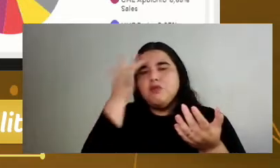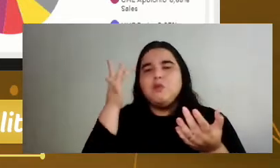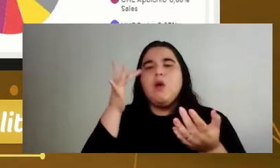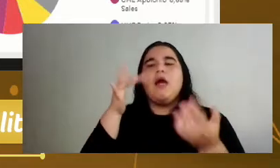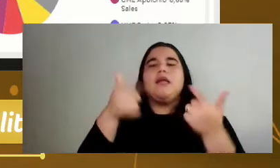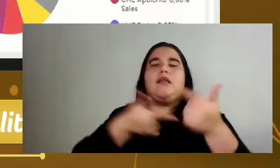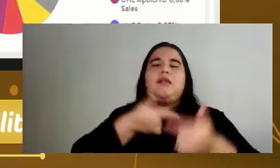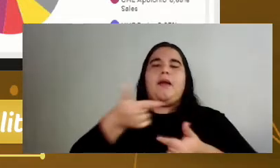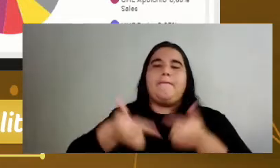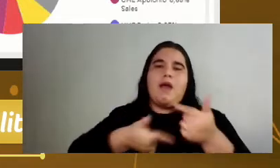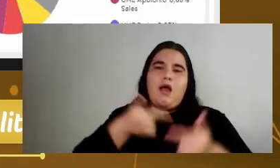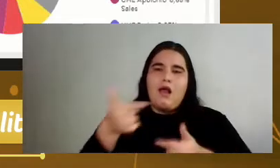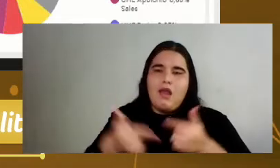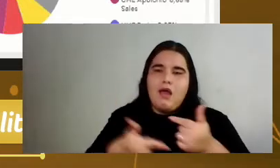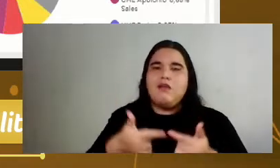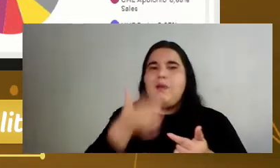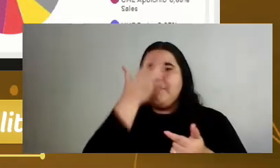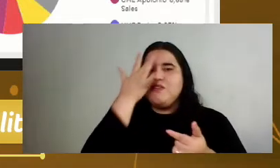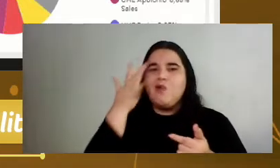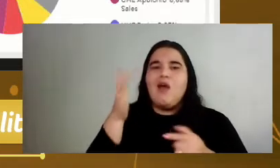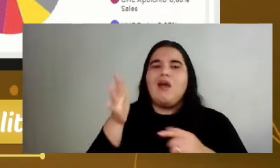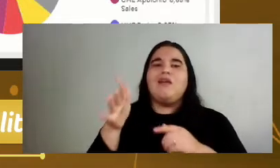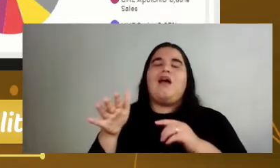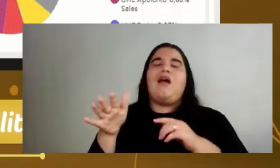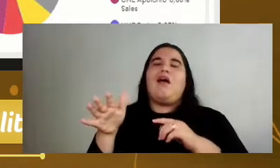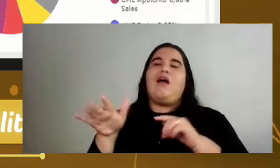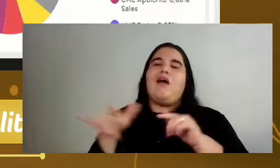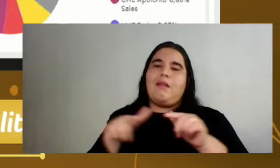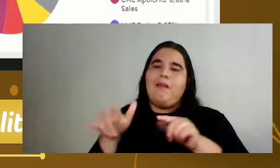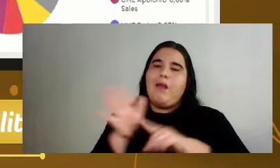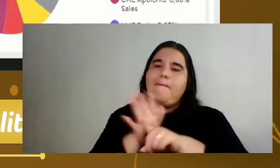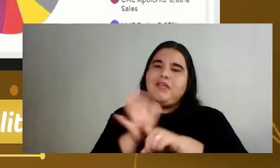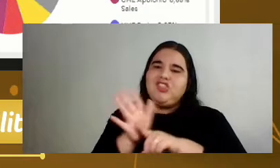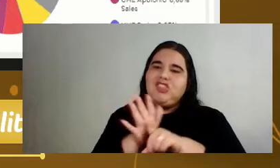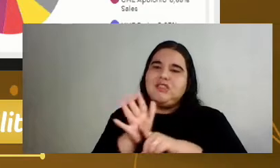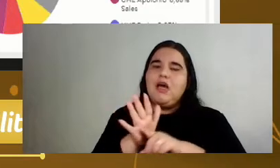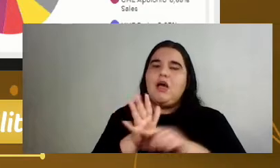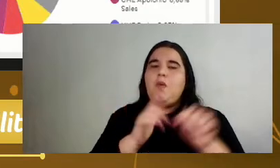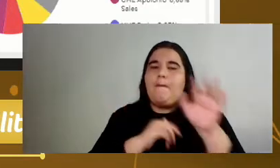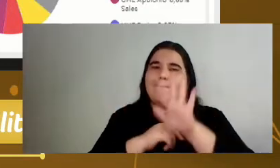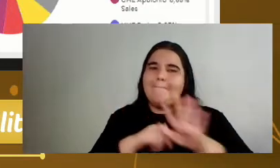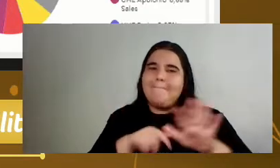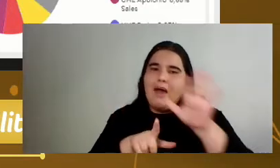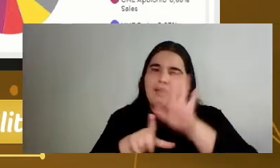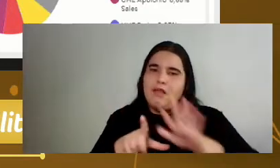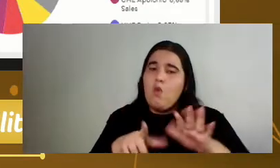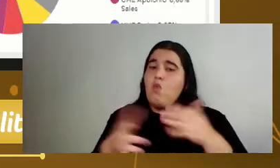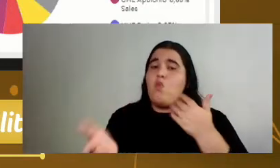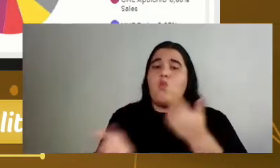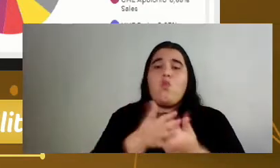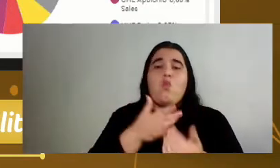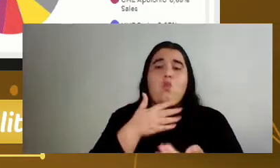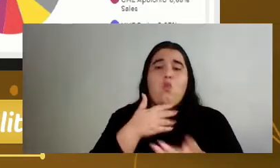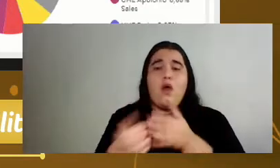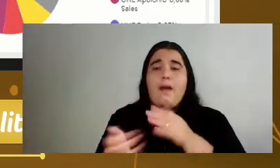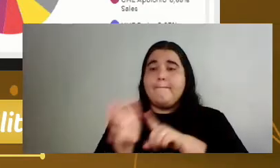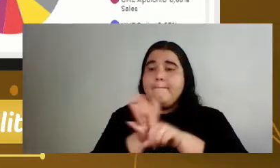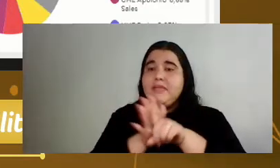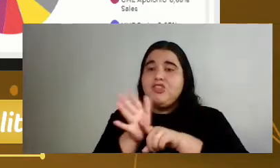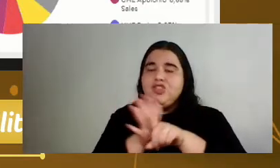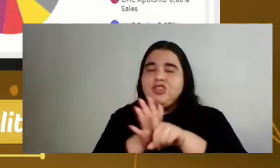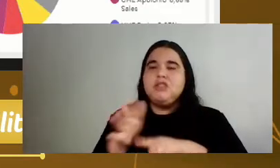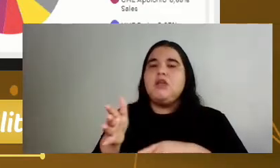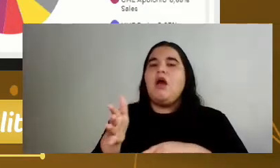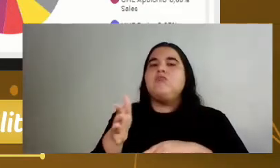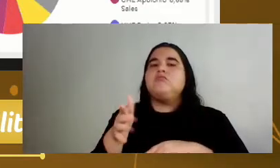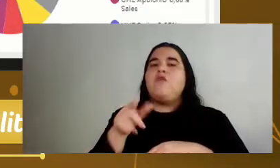trabalhando, a quem está pesquisando nesse painel, tá? Então, toda e qualquer pesquisa que você quiser realizar